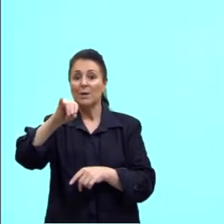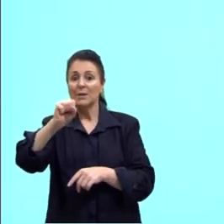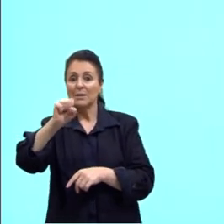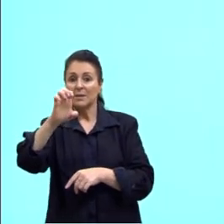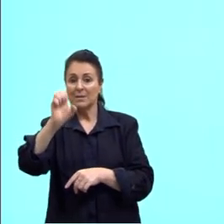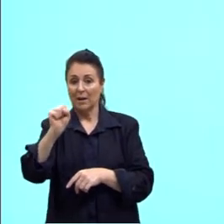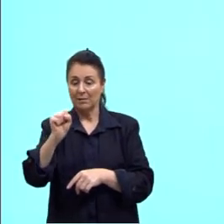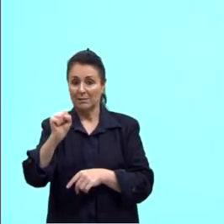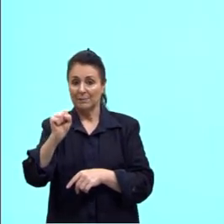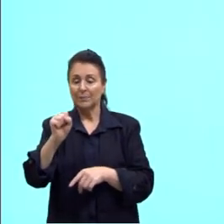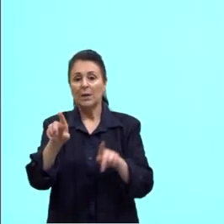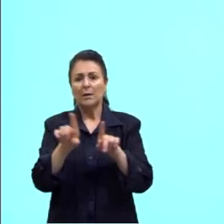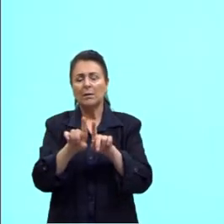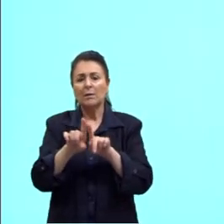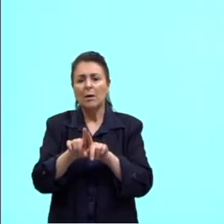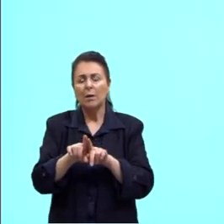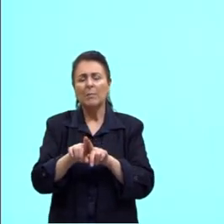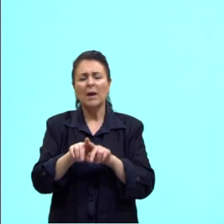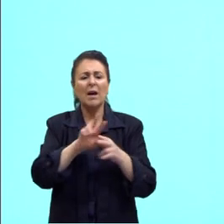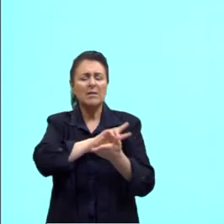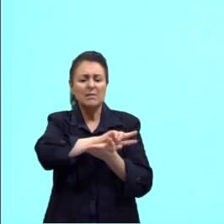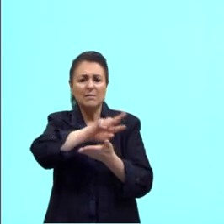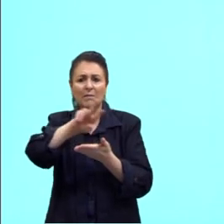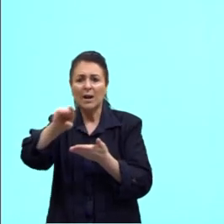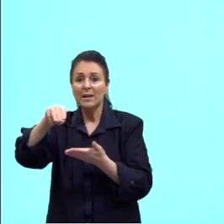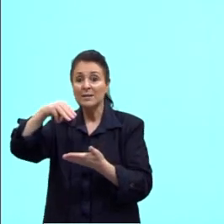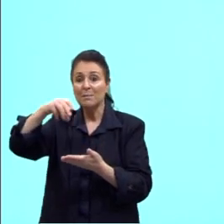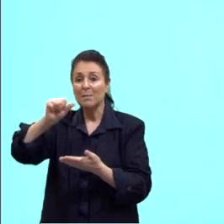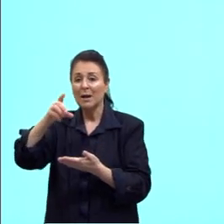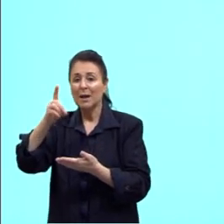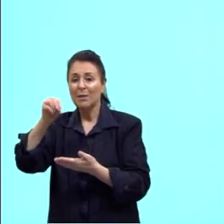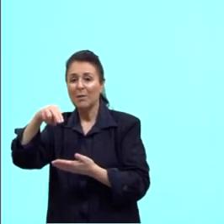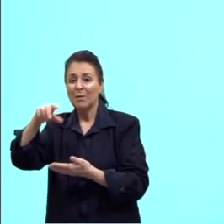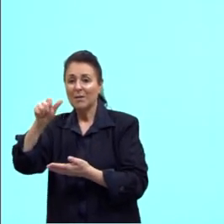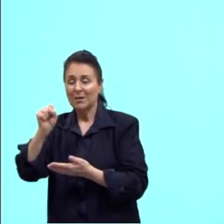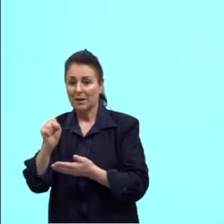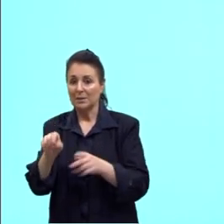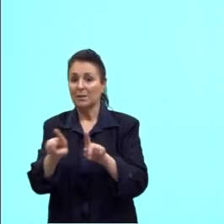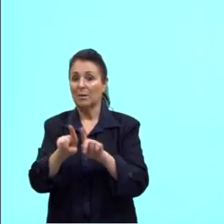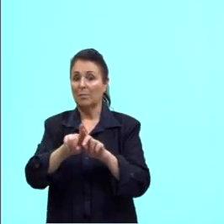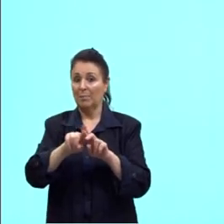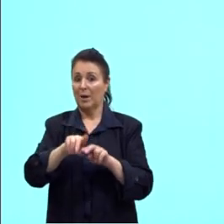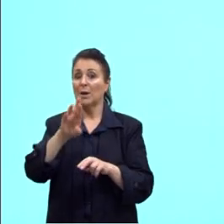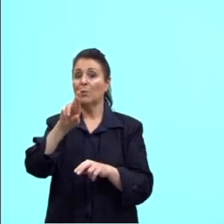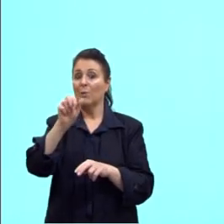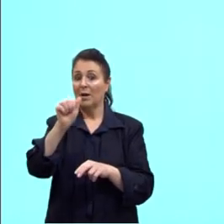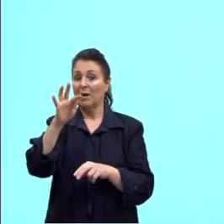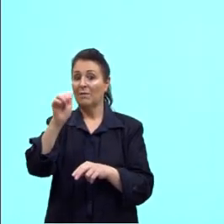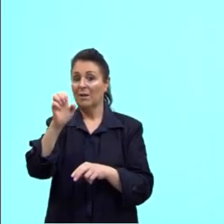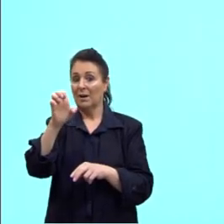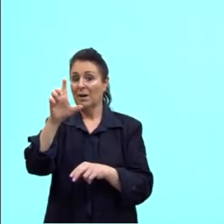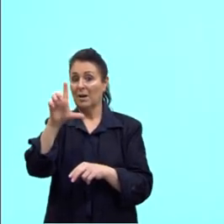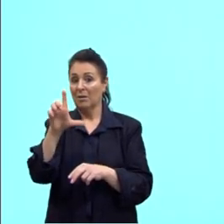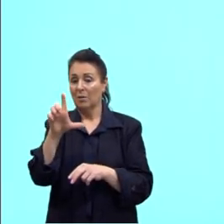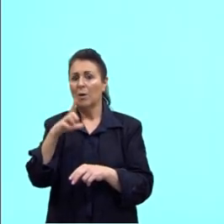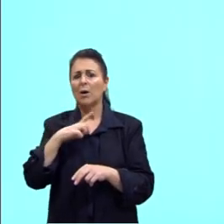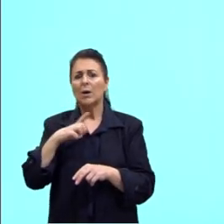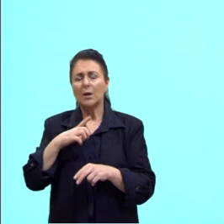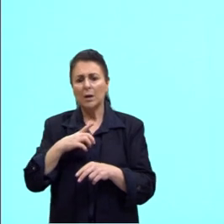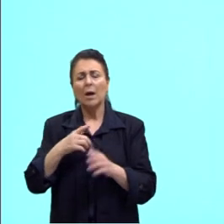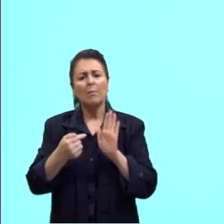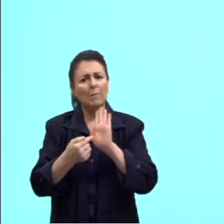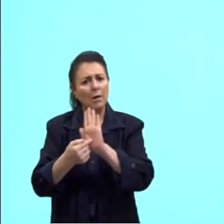as inúmeras e suaves Madona de Rafael que aparecem ainda como modelo mais